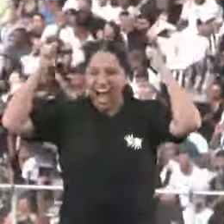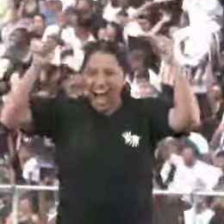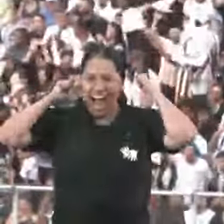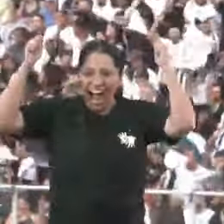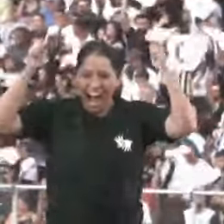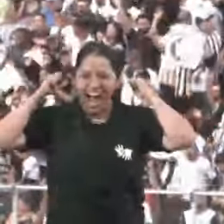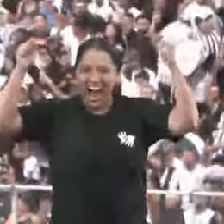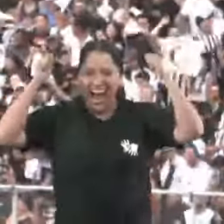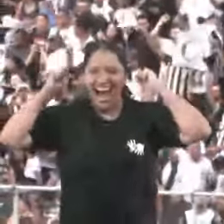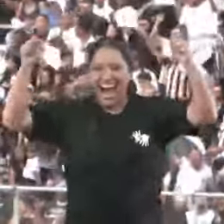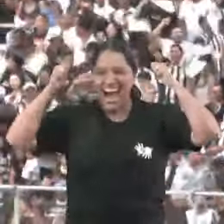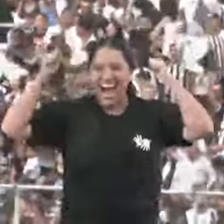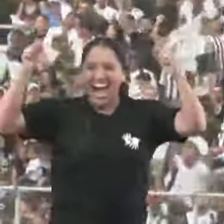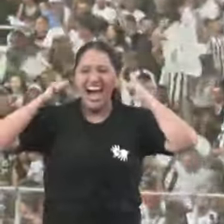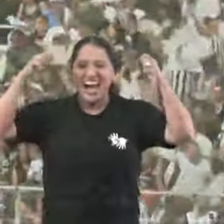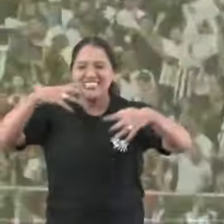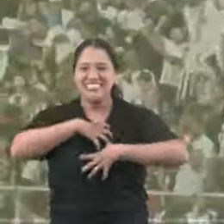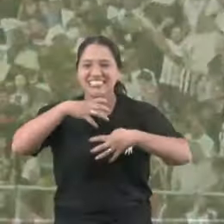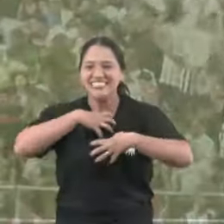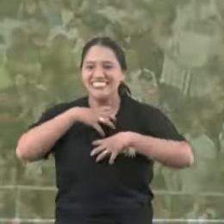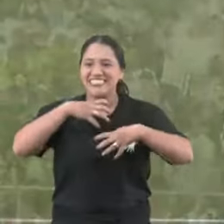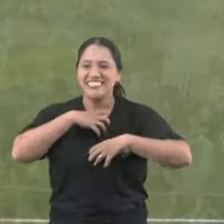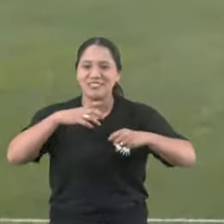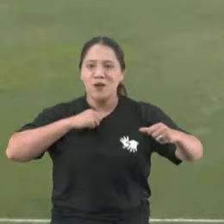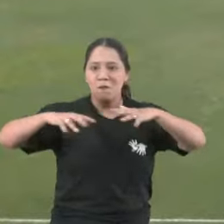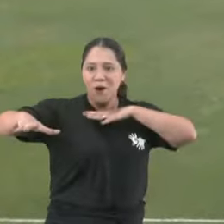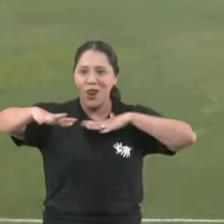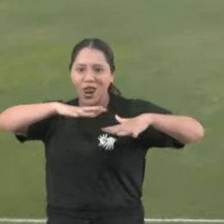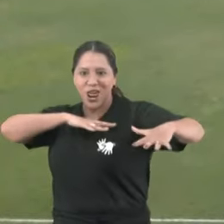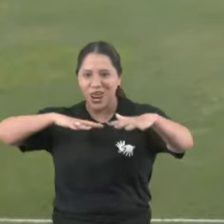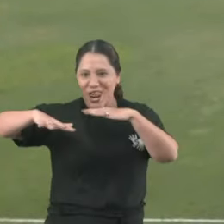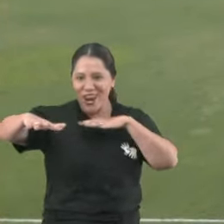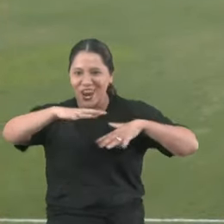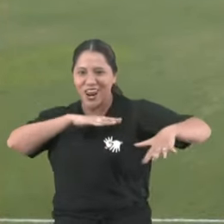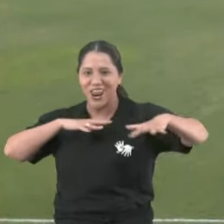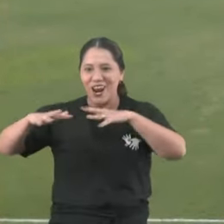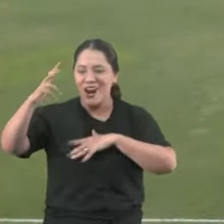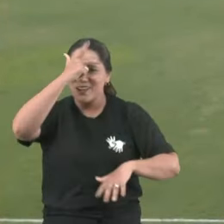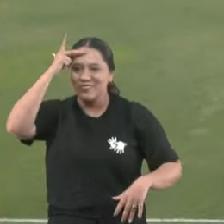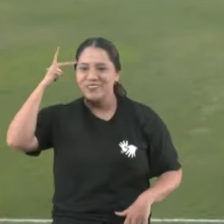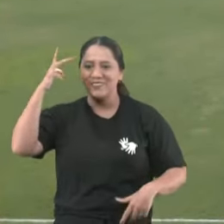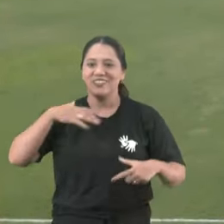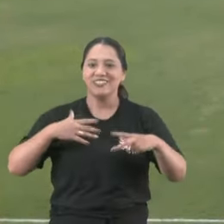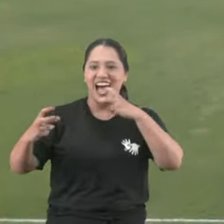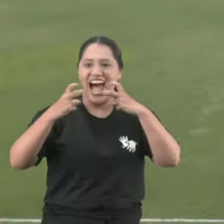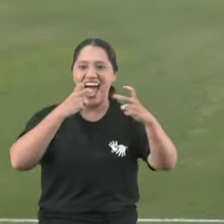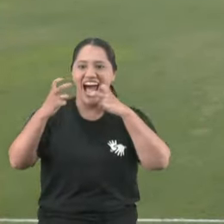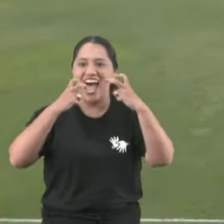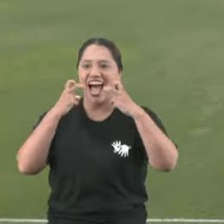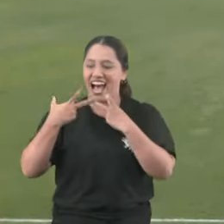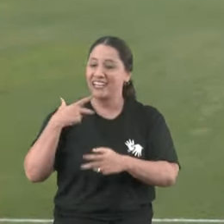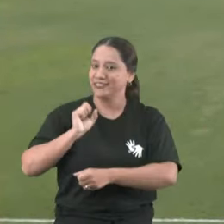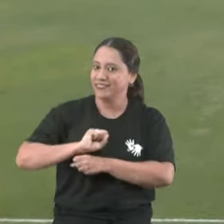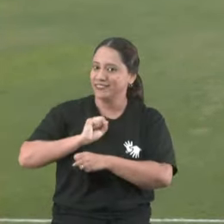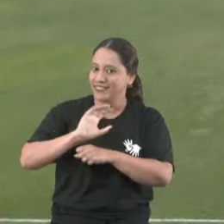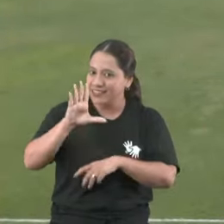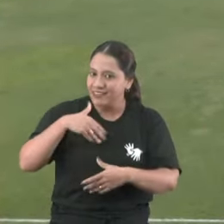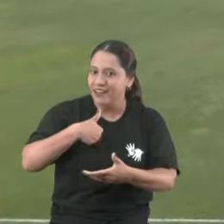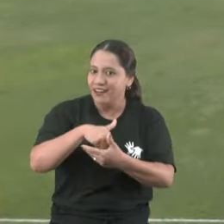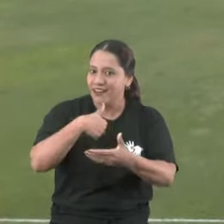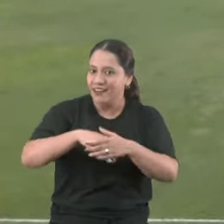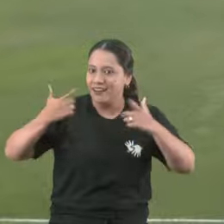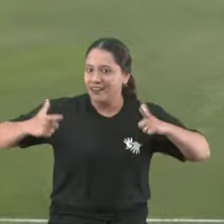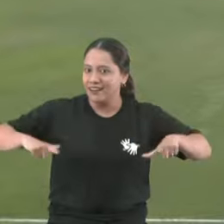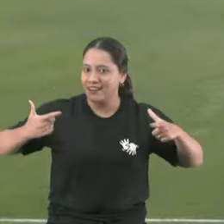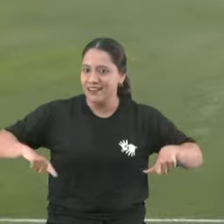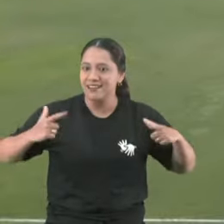alto, sente o momento, as equipes já estão riscando na boca dos túneis, daqui a pouco elas estarão em campo